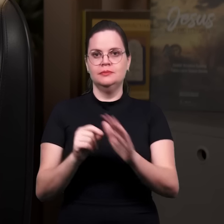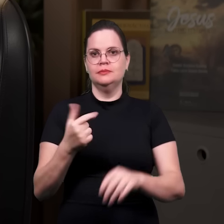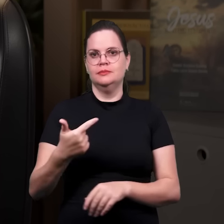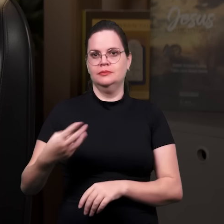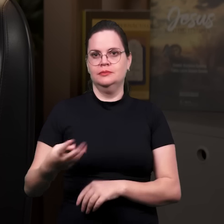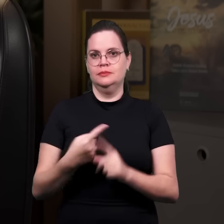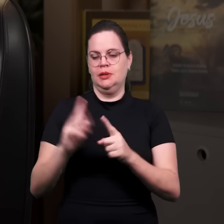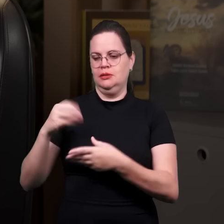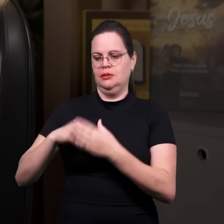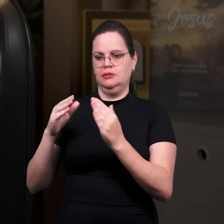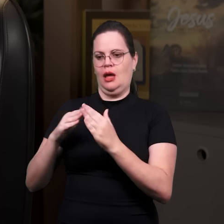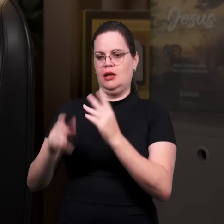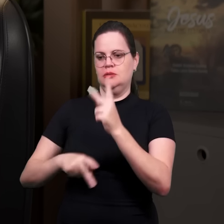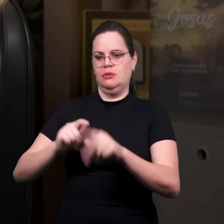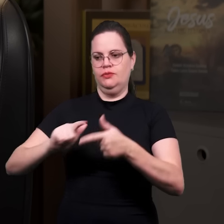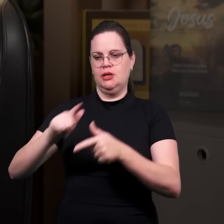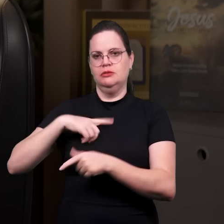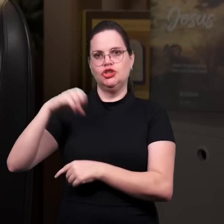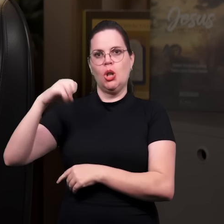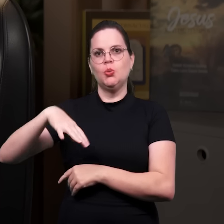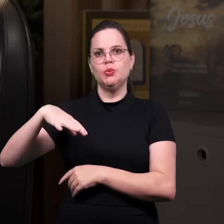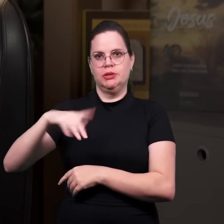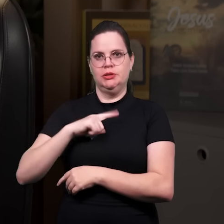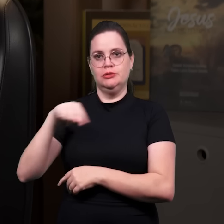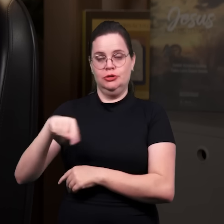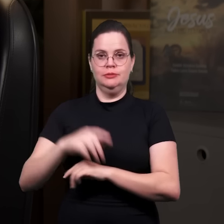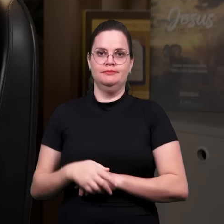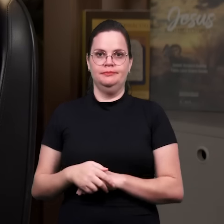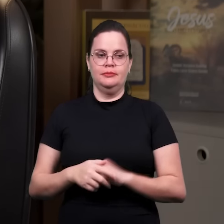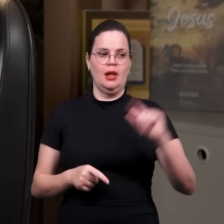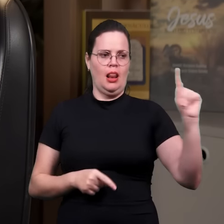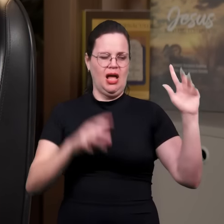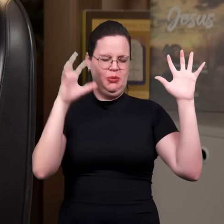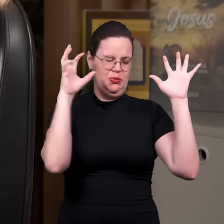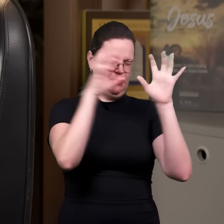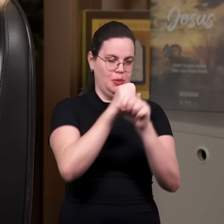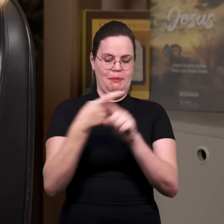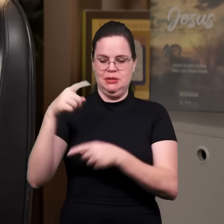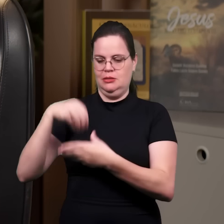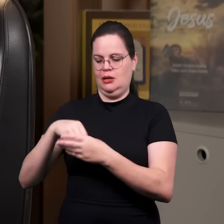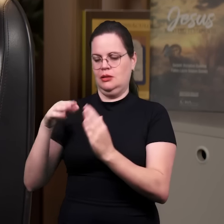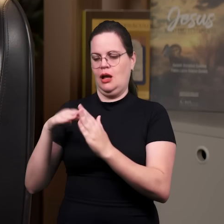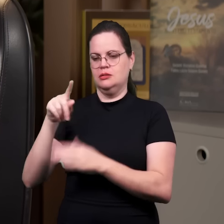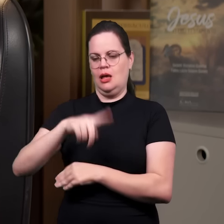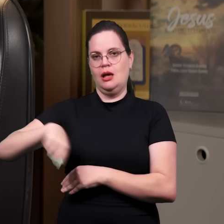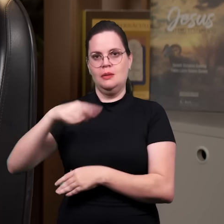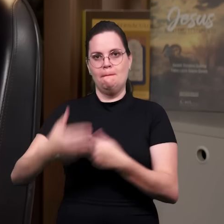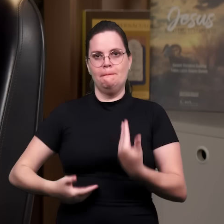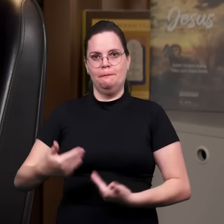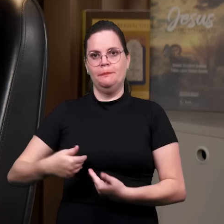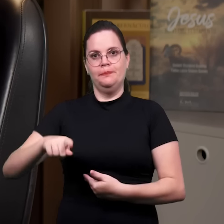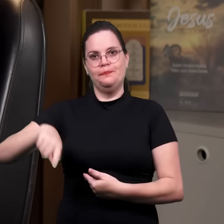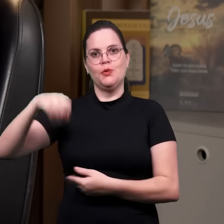na casa de Israel havia luz, né? Então, dentro desse contexto, o Senhor dá esta orientação para